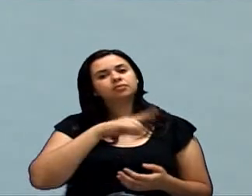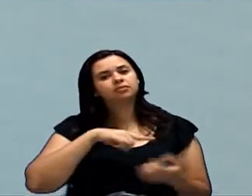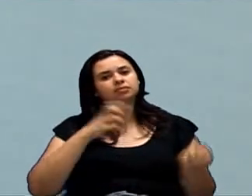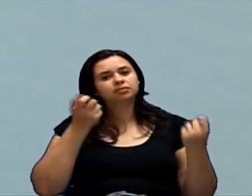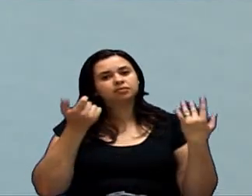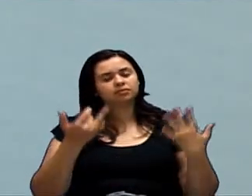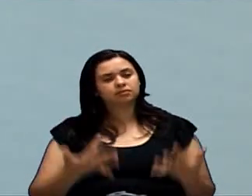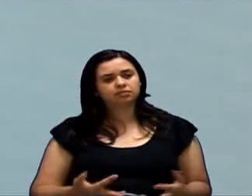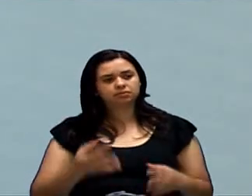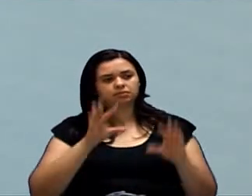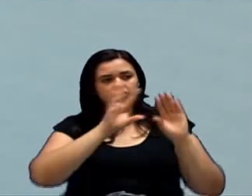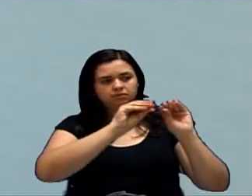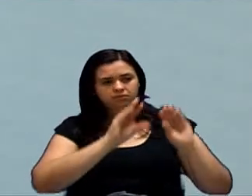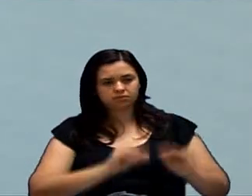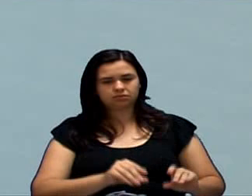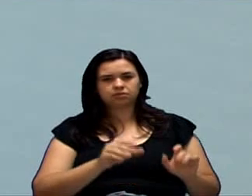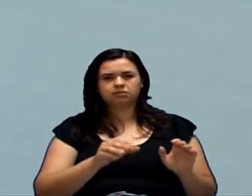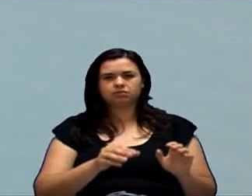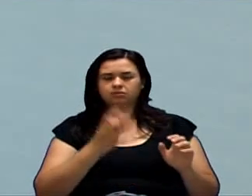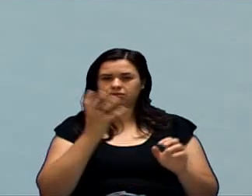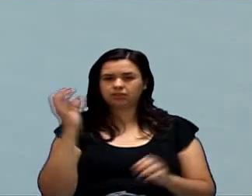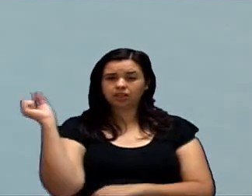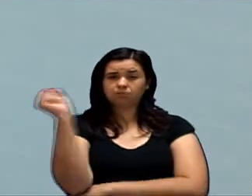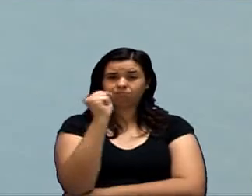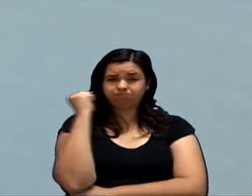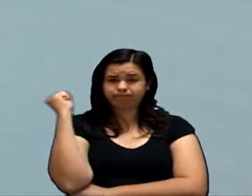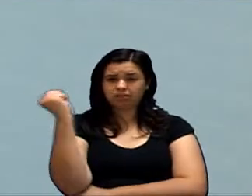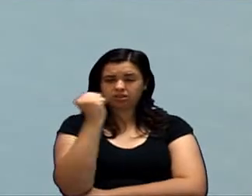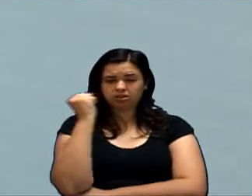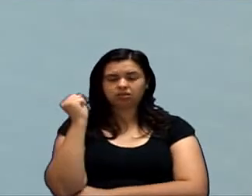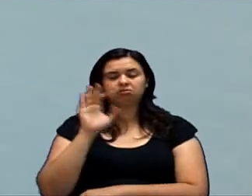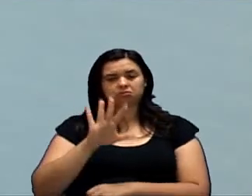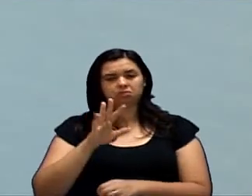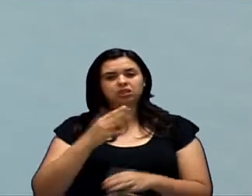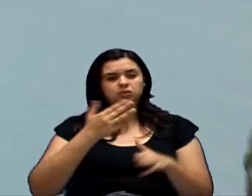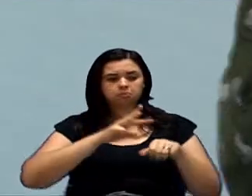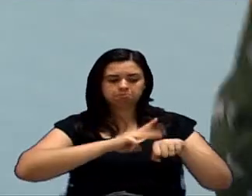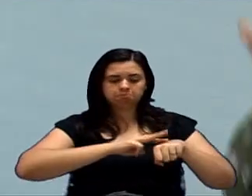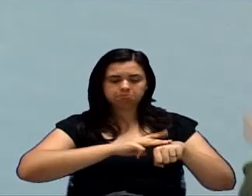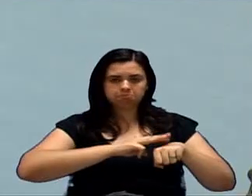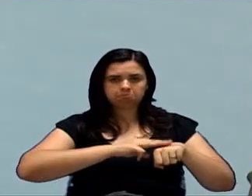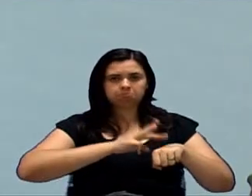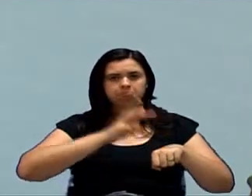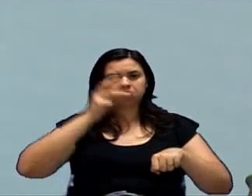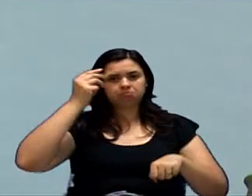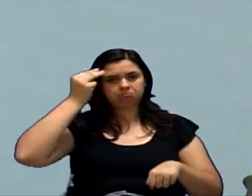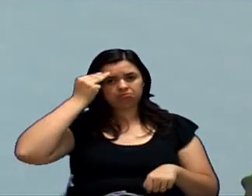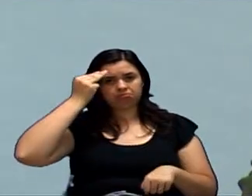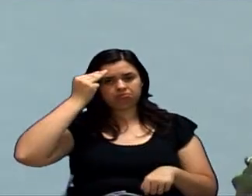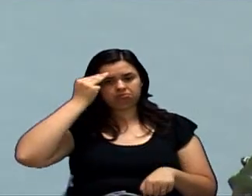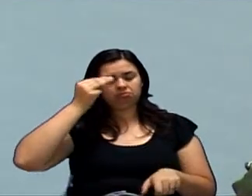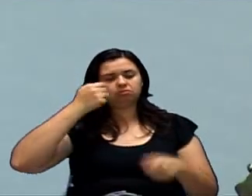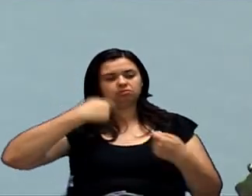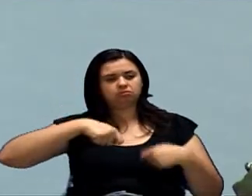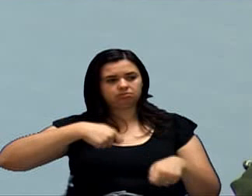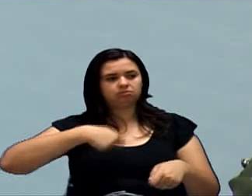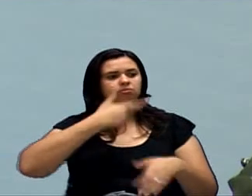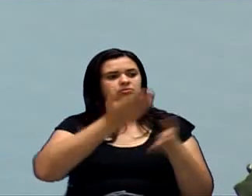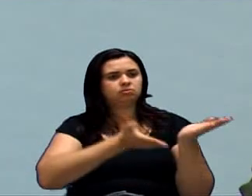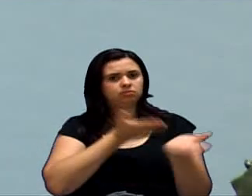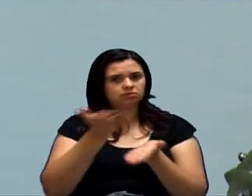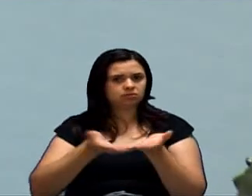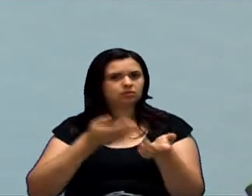a pedofilia é muito grave, mas é uma doença mental e que precisa ser tratada, inclusive no município, precisam